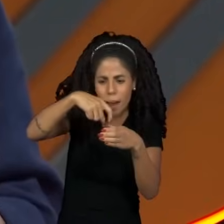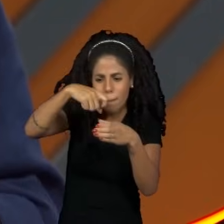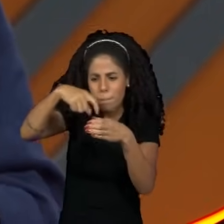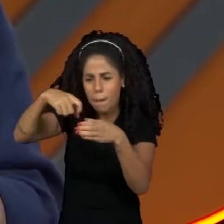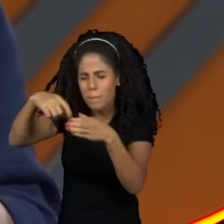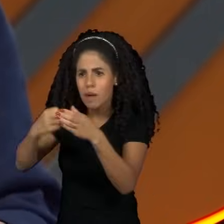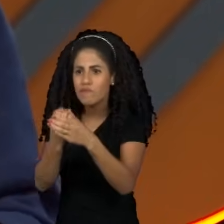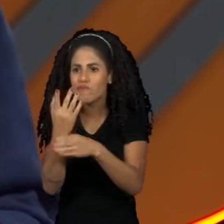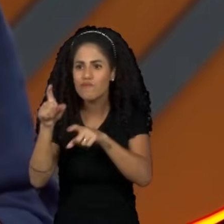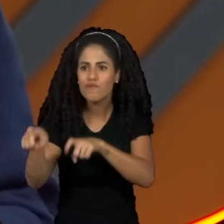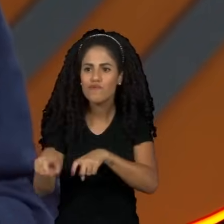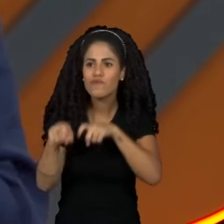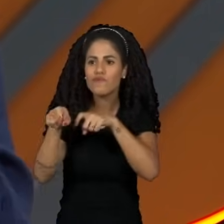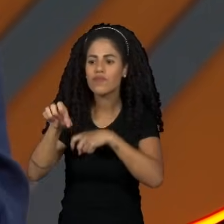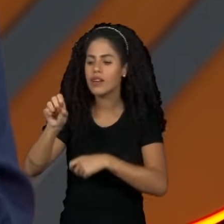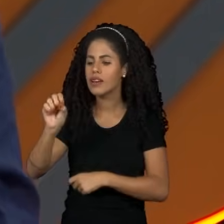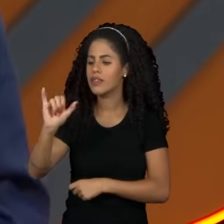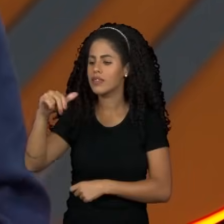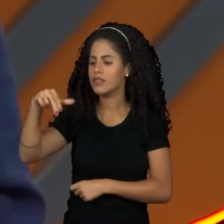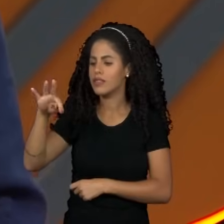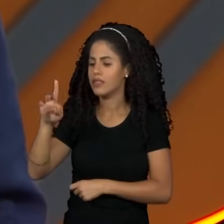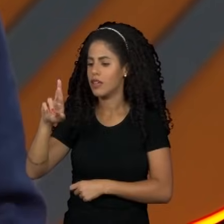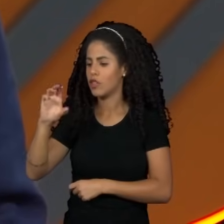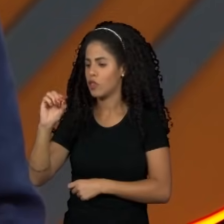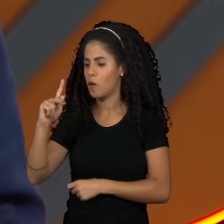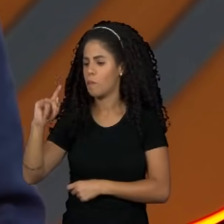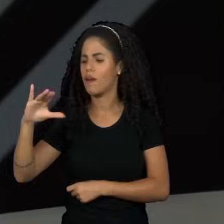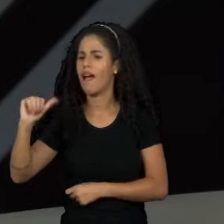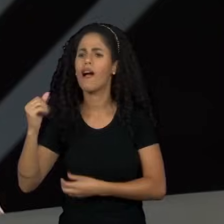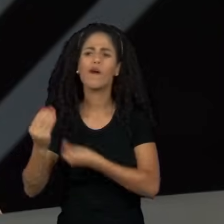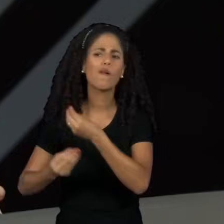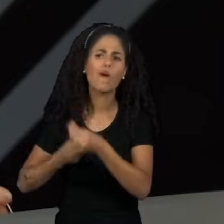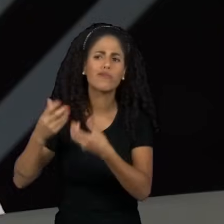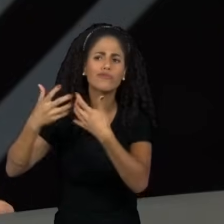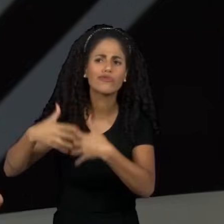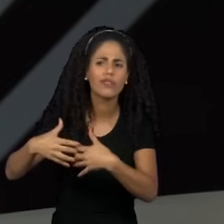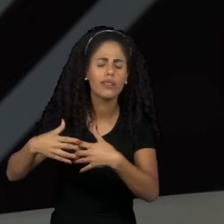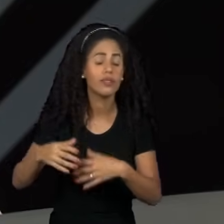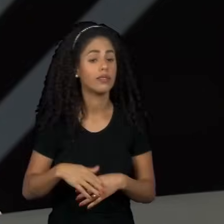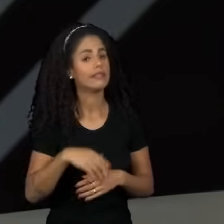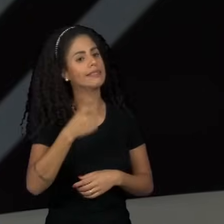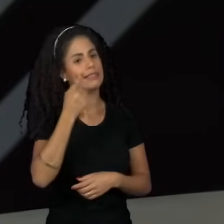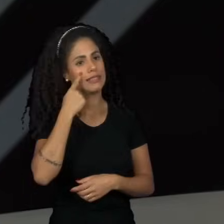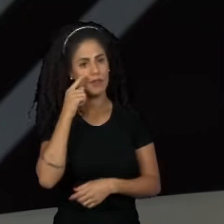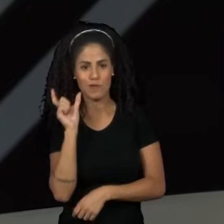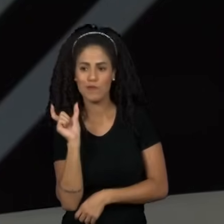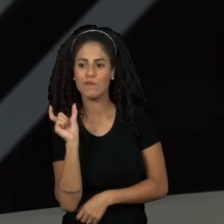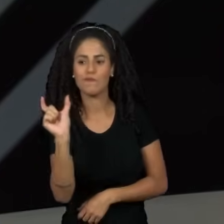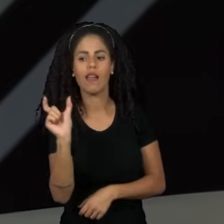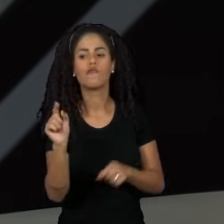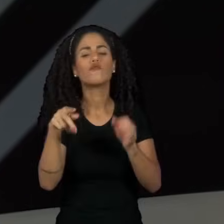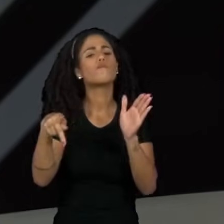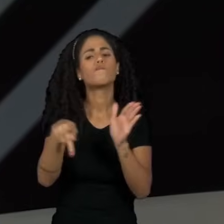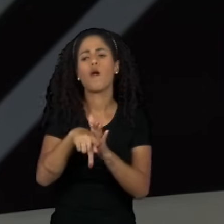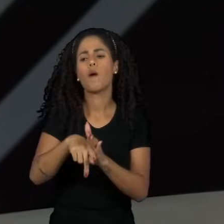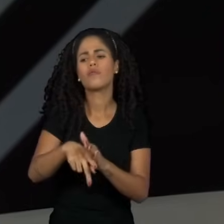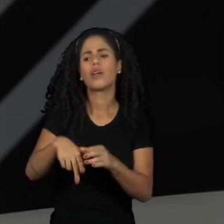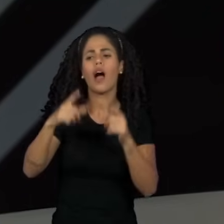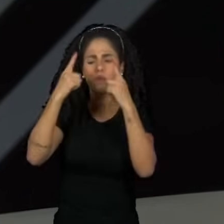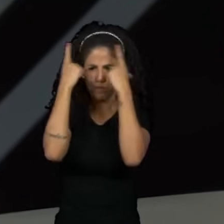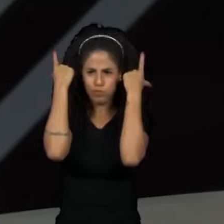agricultura sintrópica. Explica isso para a gente. Bom, esse termo vem do grego